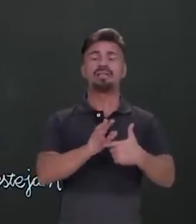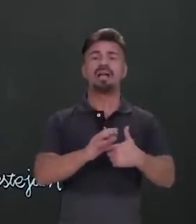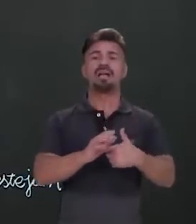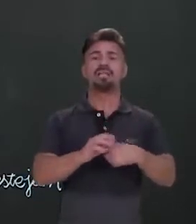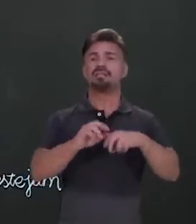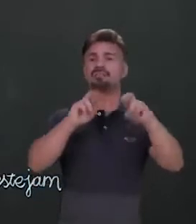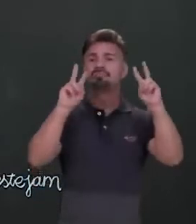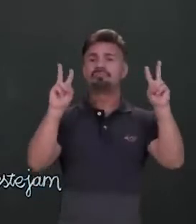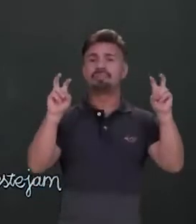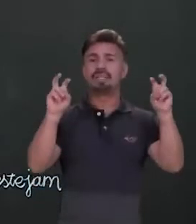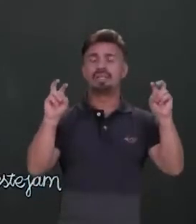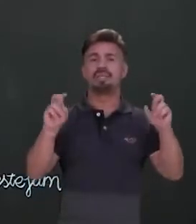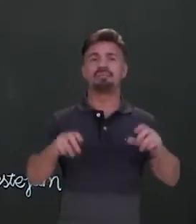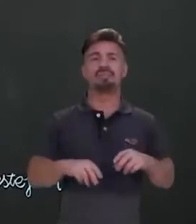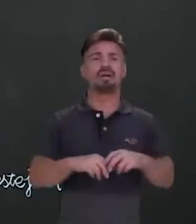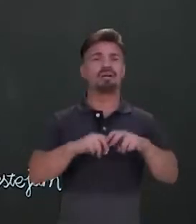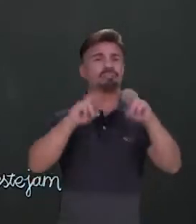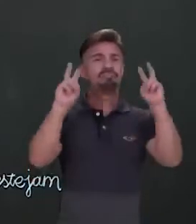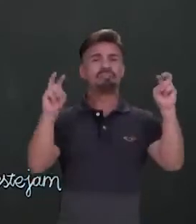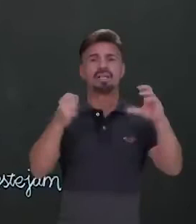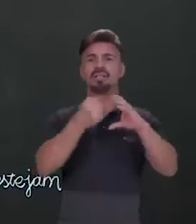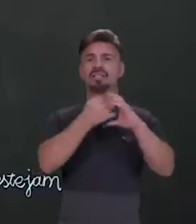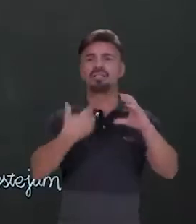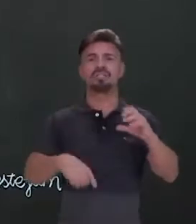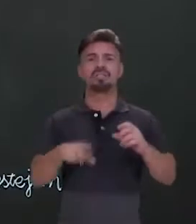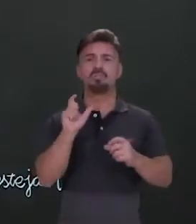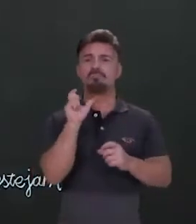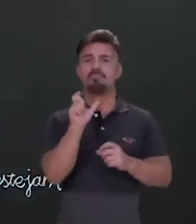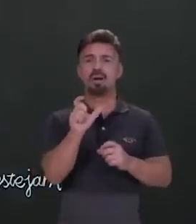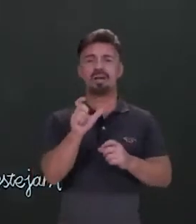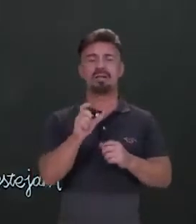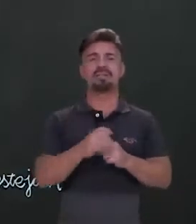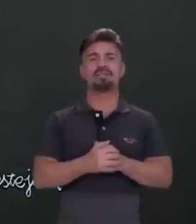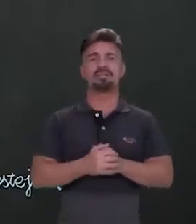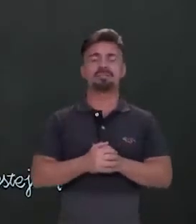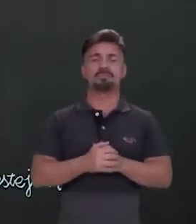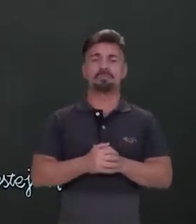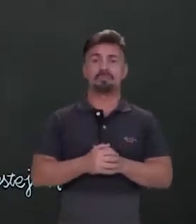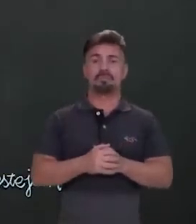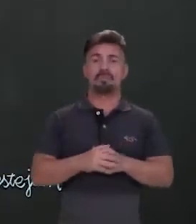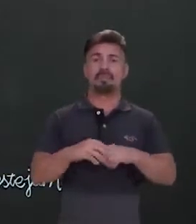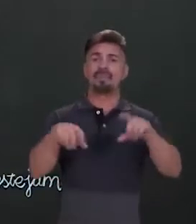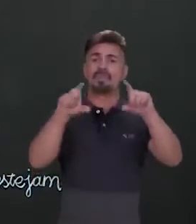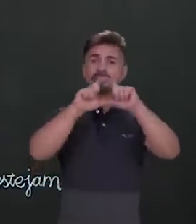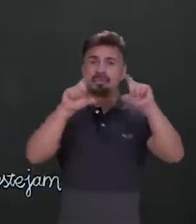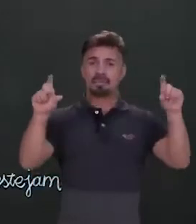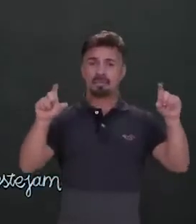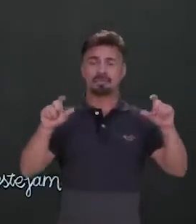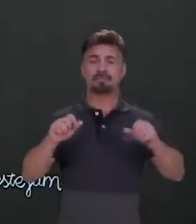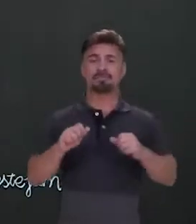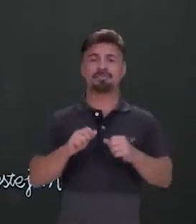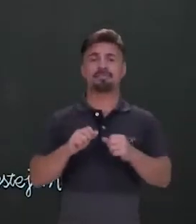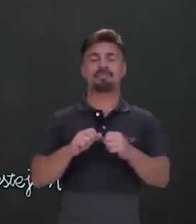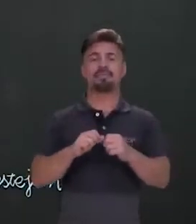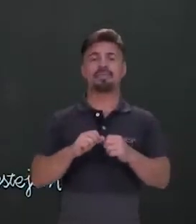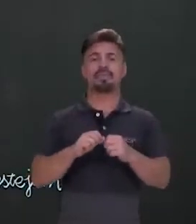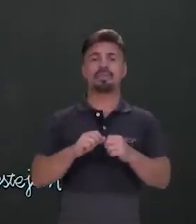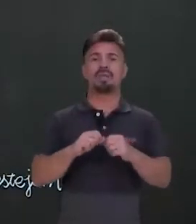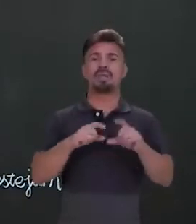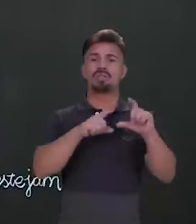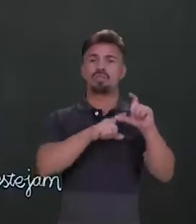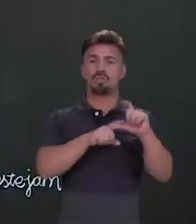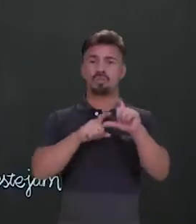características de um termo, características de uma palavra. A gente chama às vezes de qualidade, mas são características. As orações adjetivas,